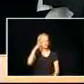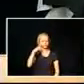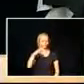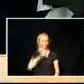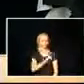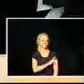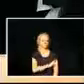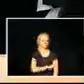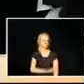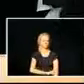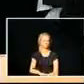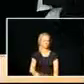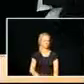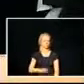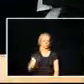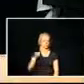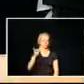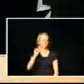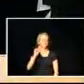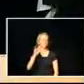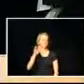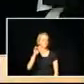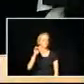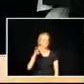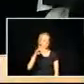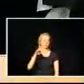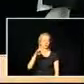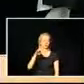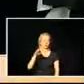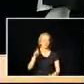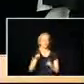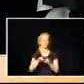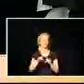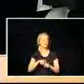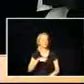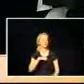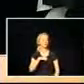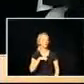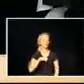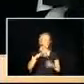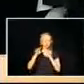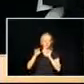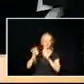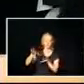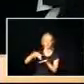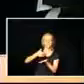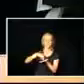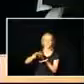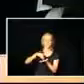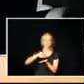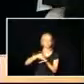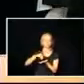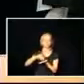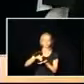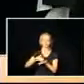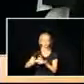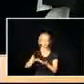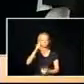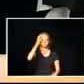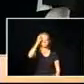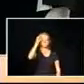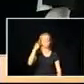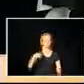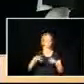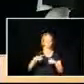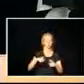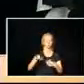funcionário, e nós vamos ter que demitir funcionários da Universidade de Taubaté. E os prédios que a universidade tem, como é que se faz a manutenção